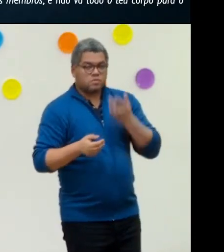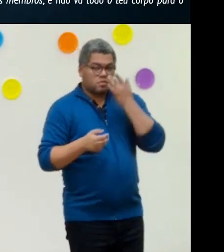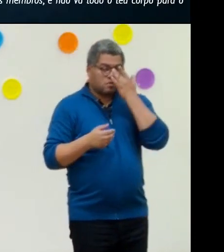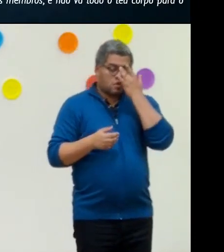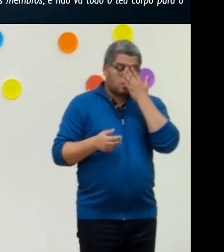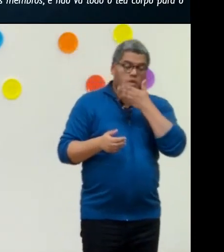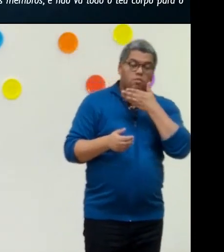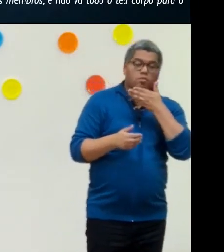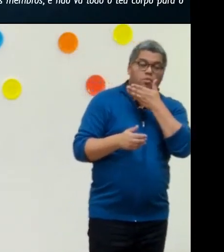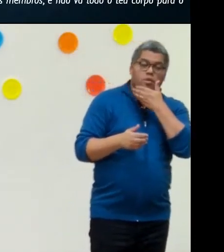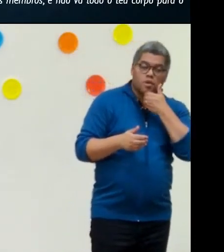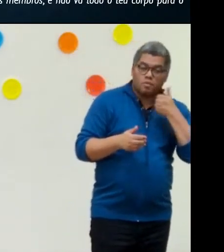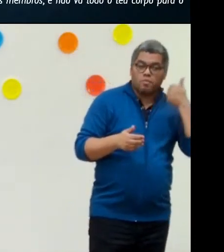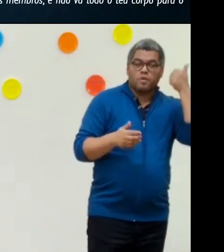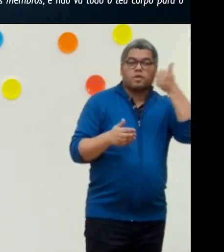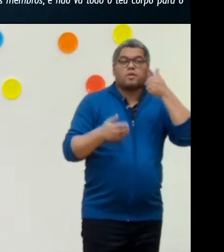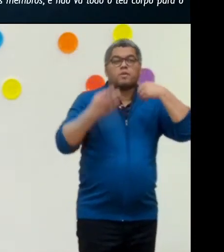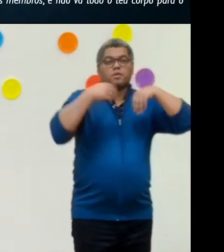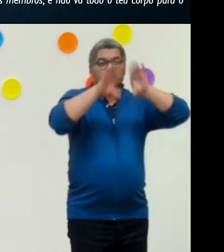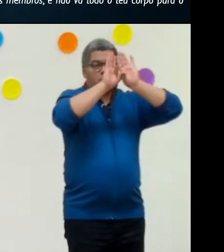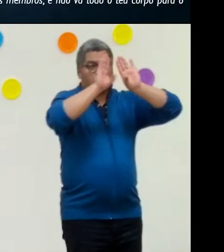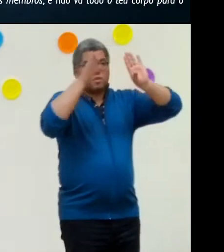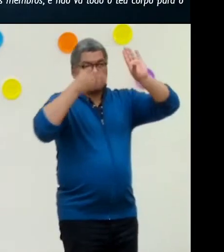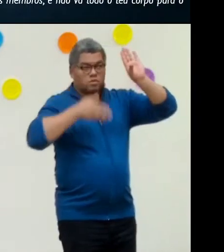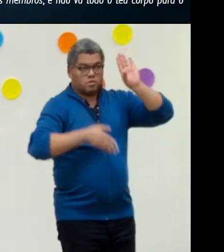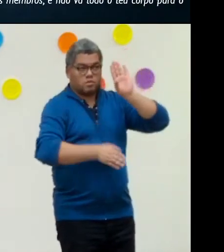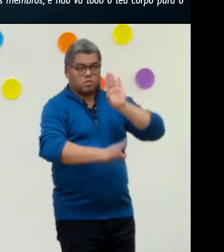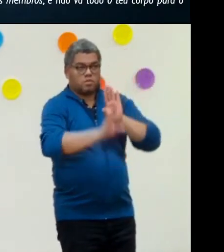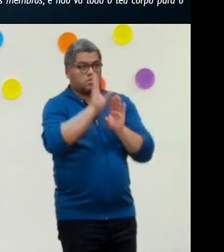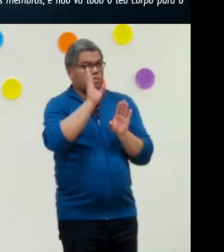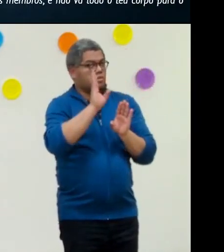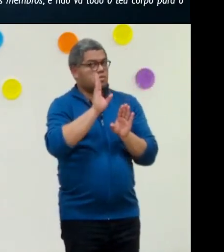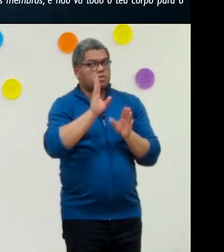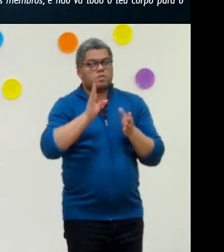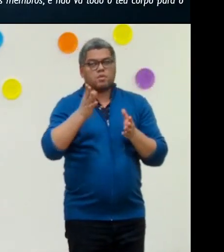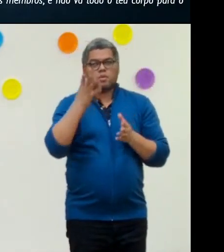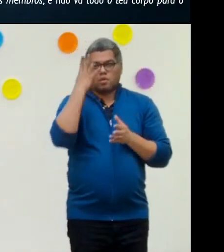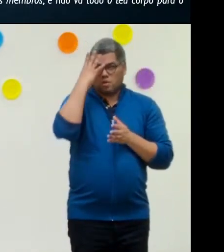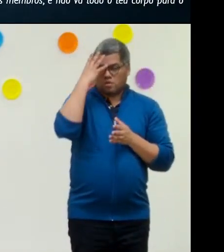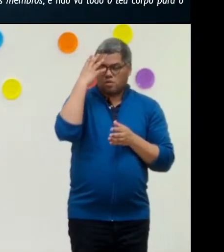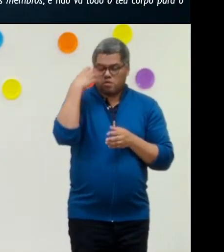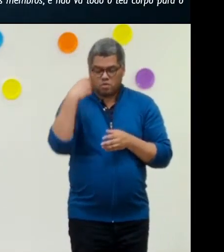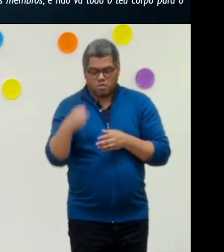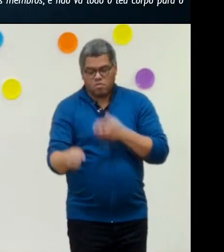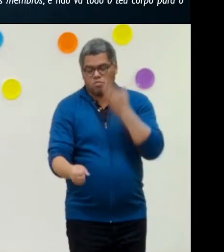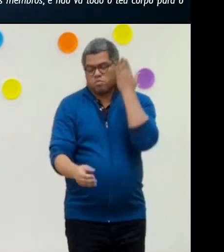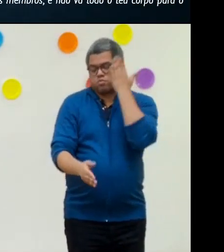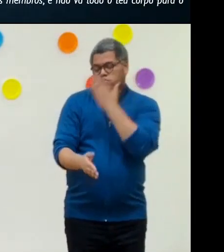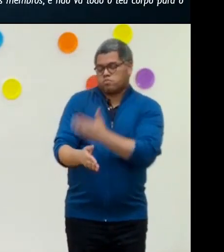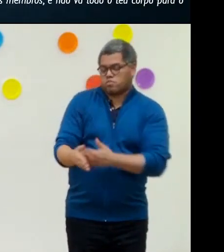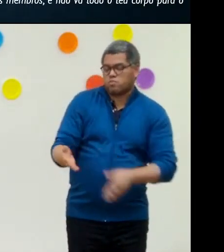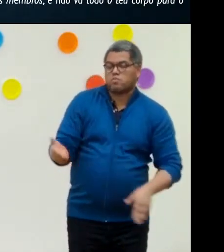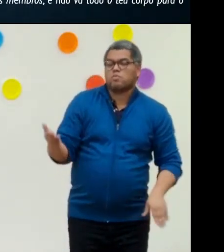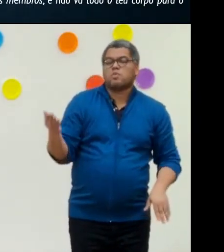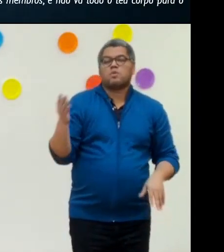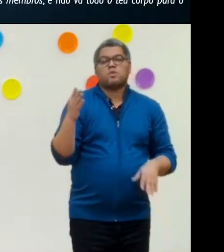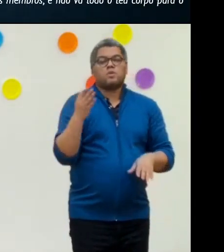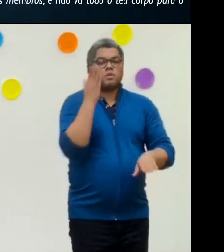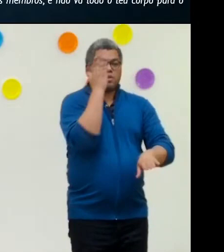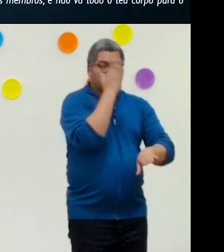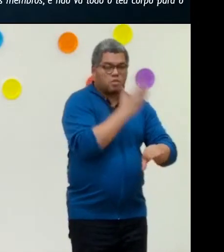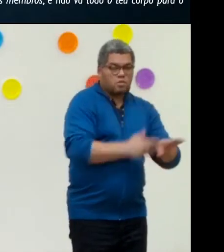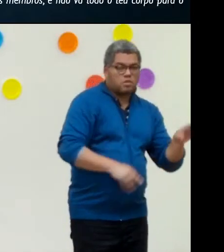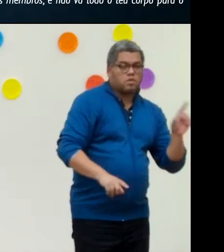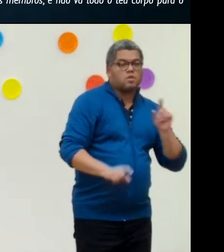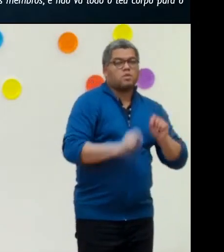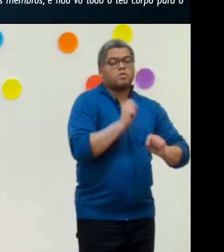melhor ir para o céu manco, sem maneta, sem olho, caolho, do que ir para o inferno